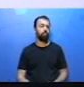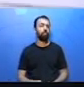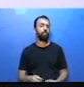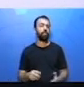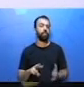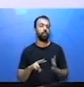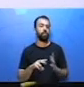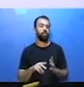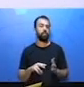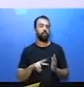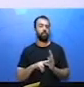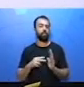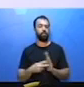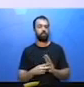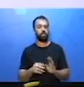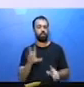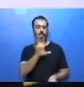área.